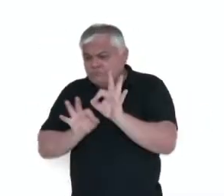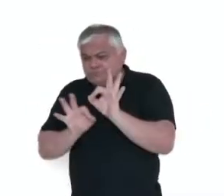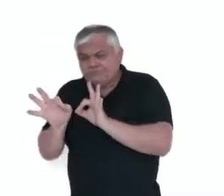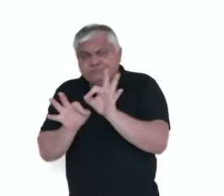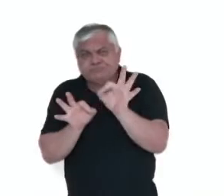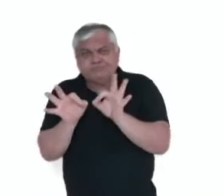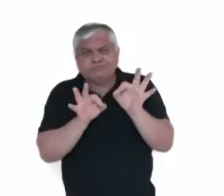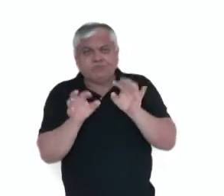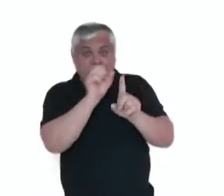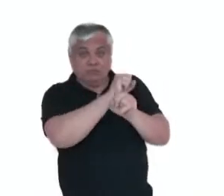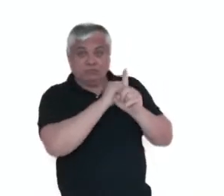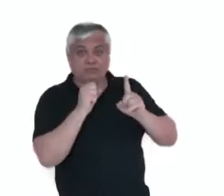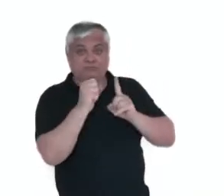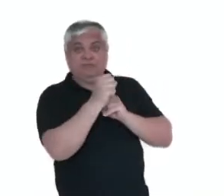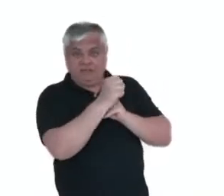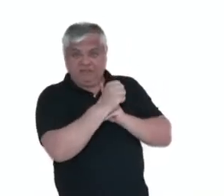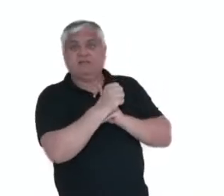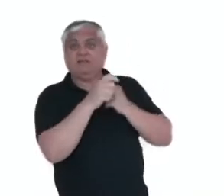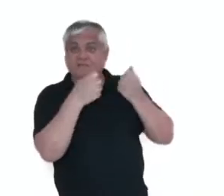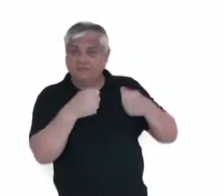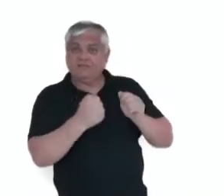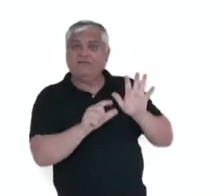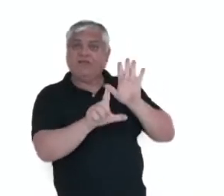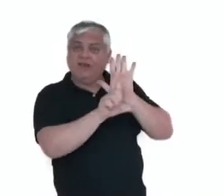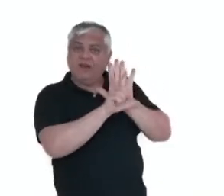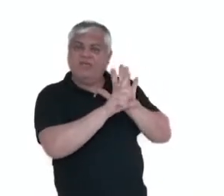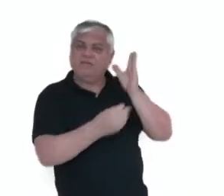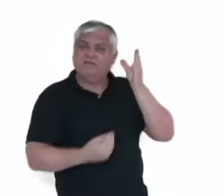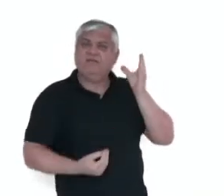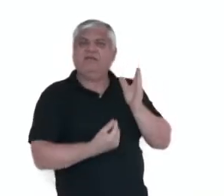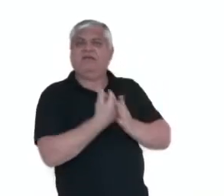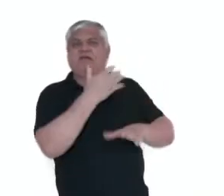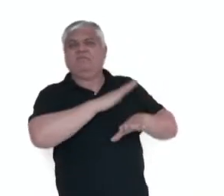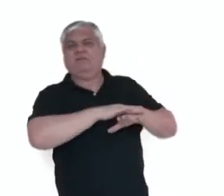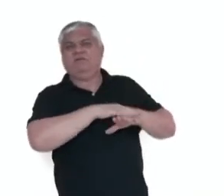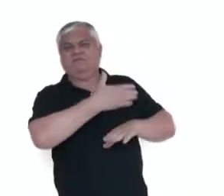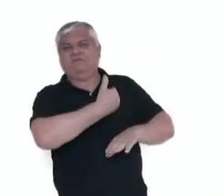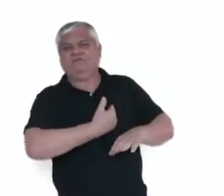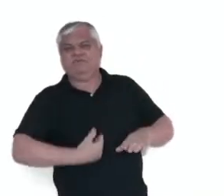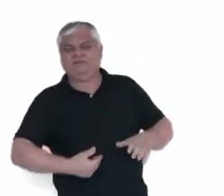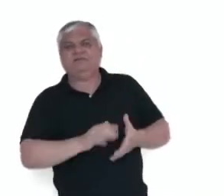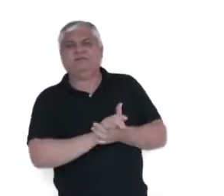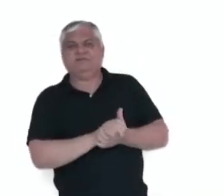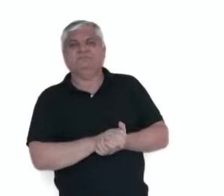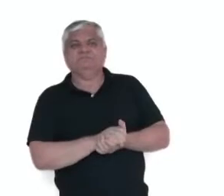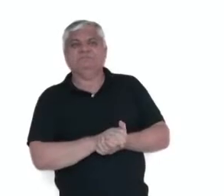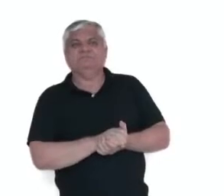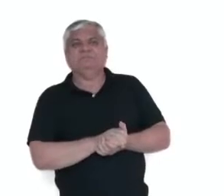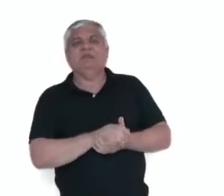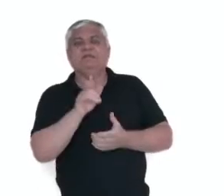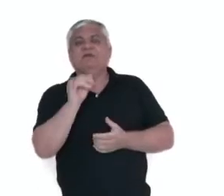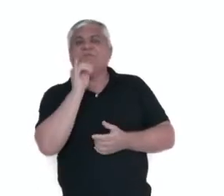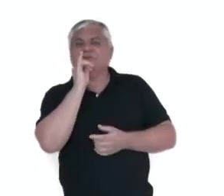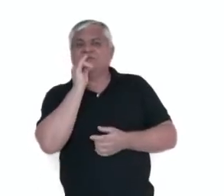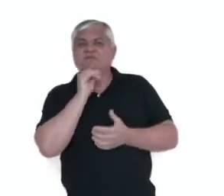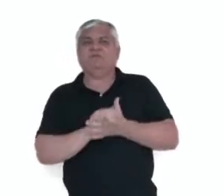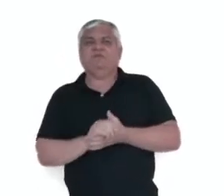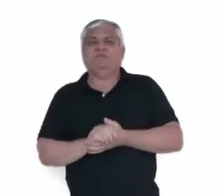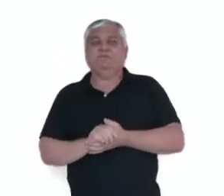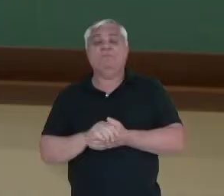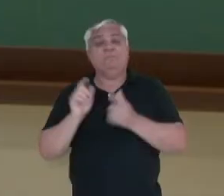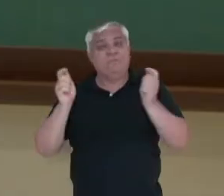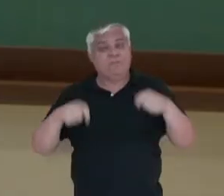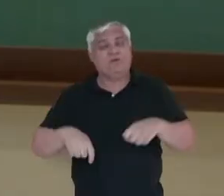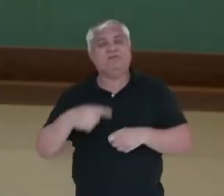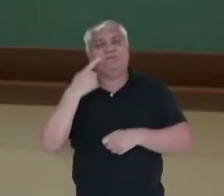de sociedades regidas por leis criadas pelo Estado. Veja o vídeo ao lado e reflita um pouco mais sobre isso. Então você